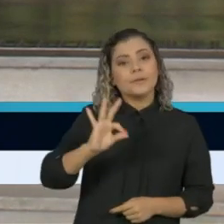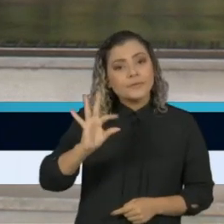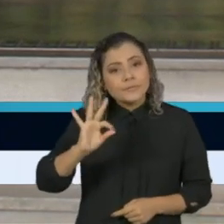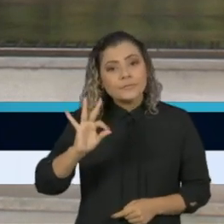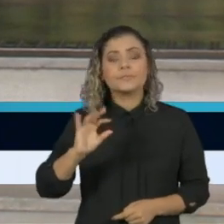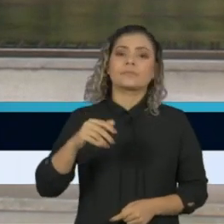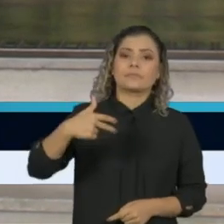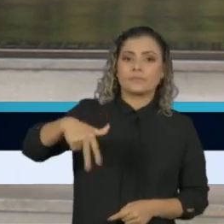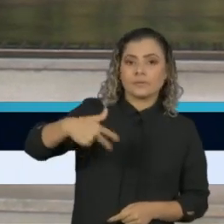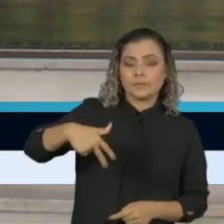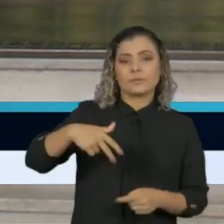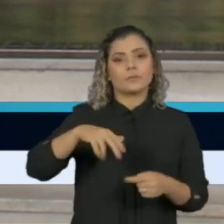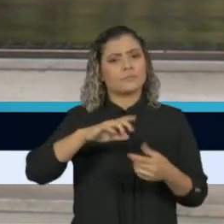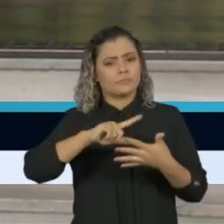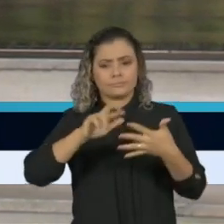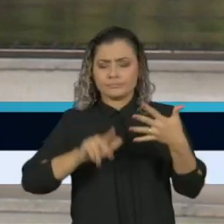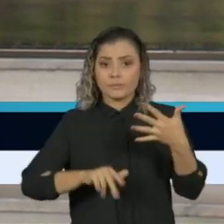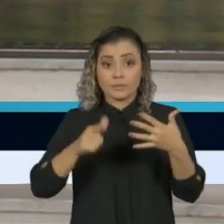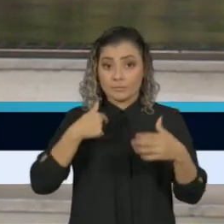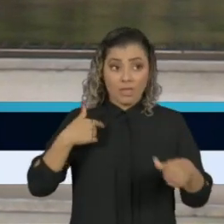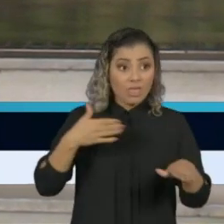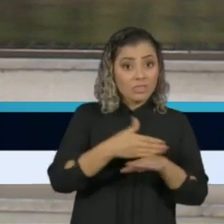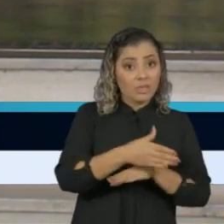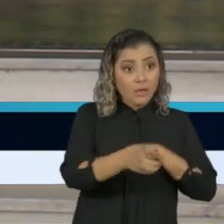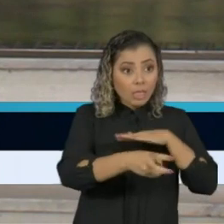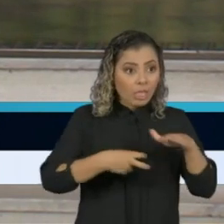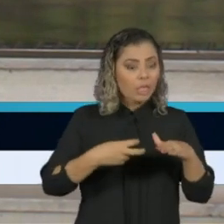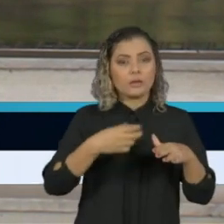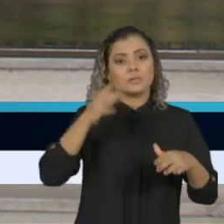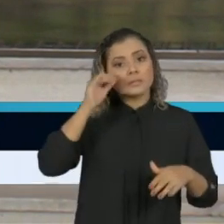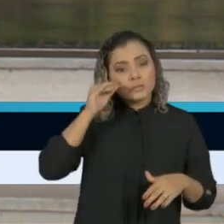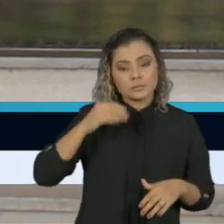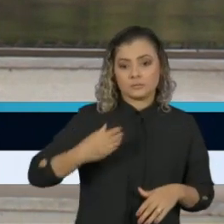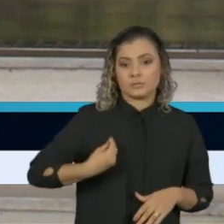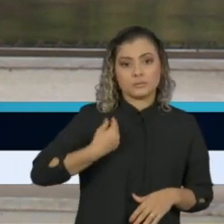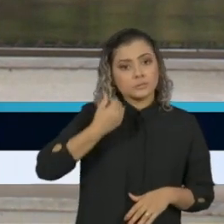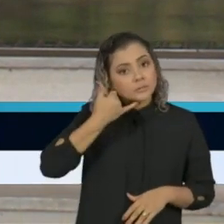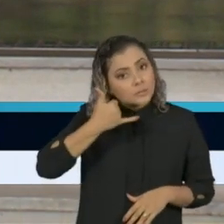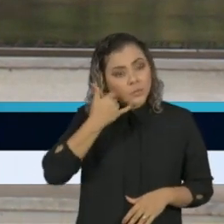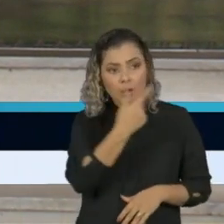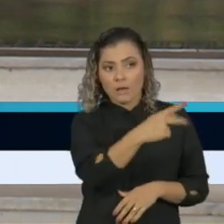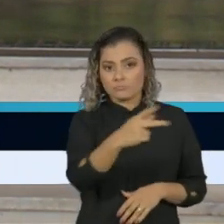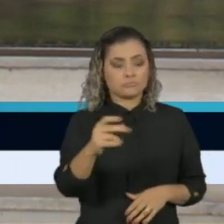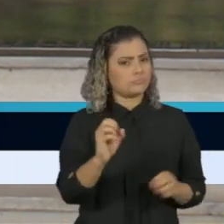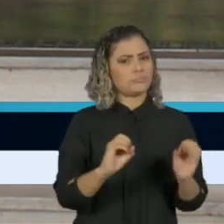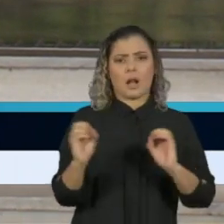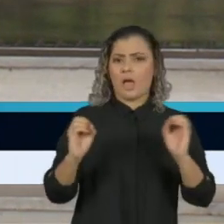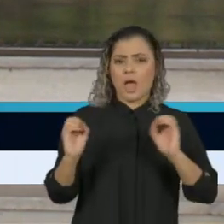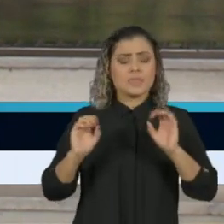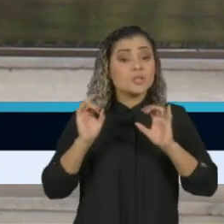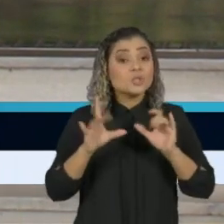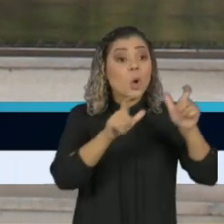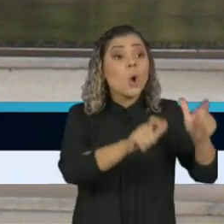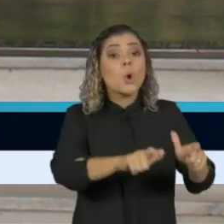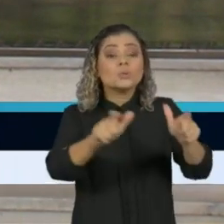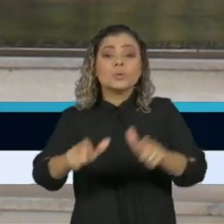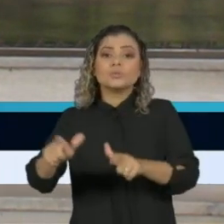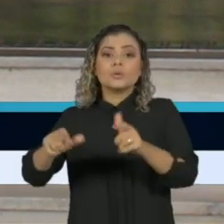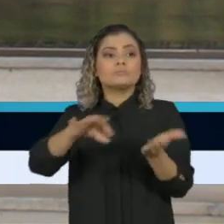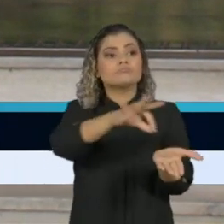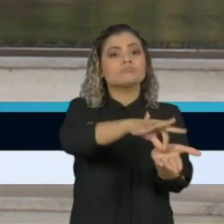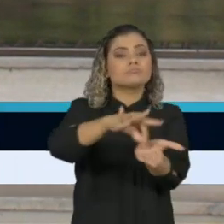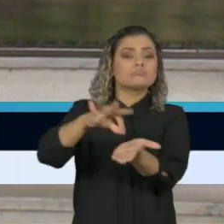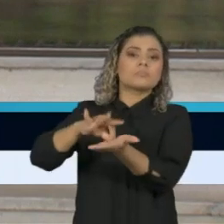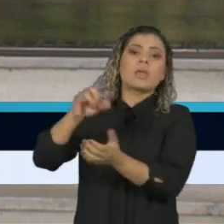mencionar que não há nenhuma invasão de privacidade, há todo respeito a isso, por óbvio. As operadoras de telefonia celular são